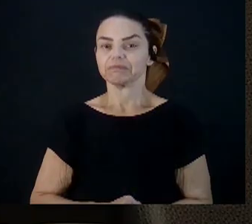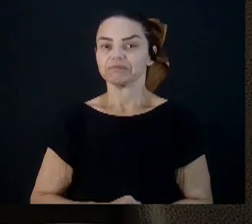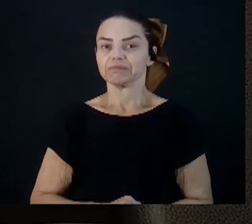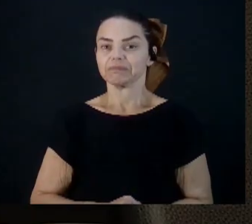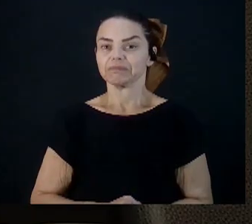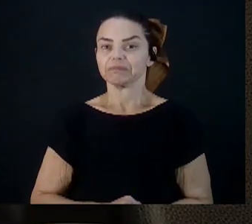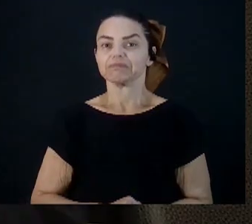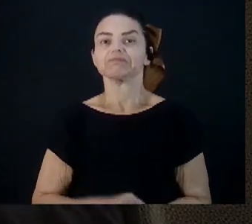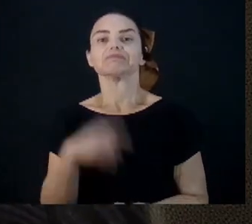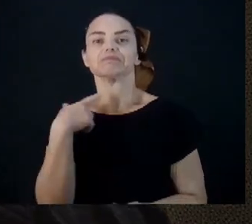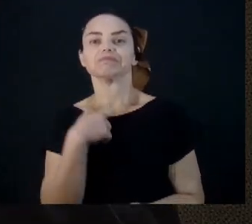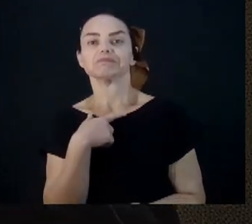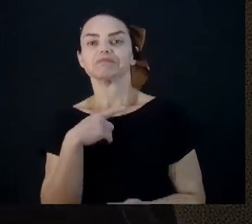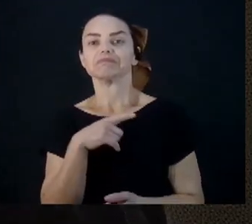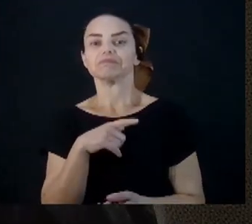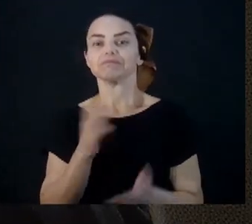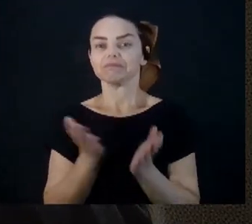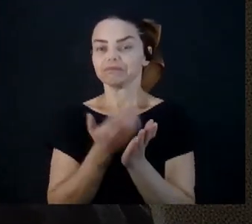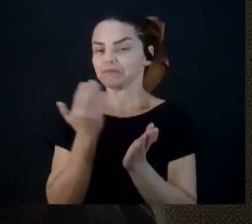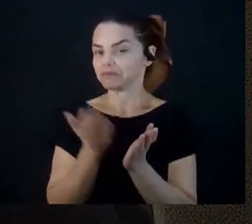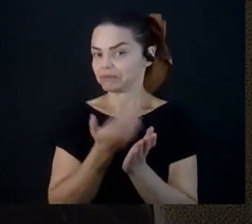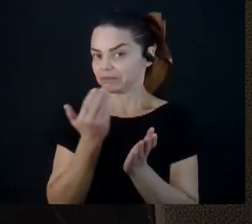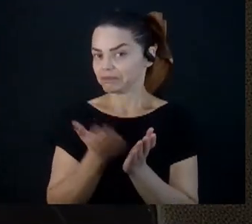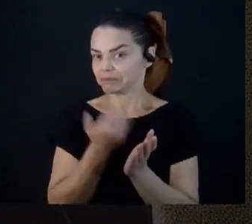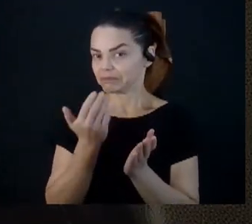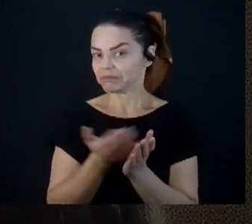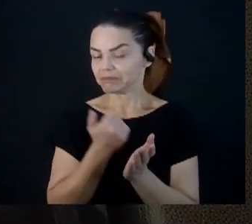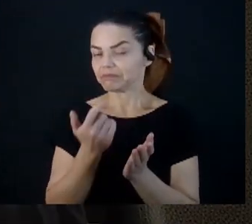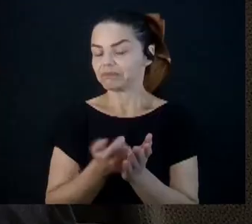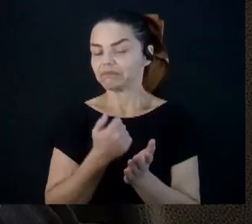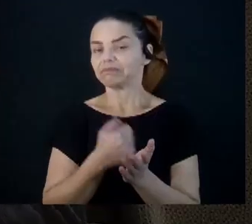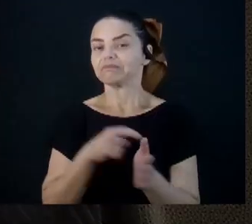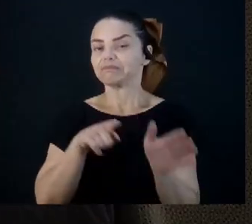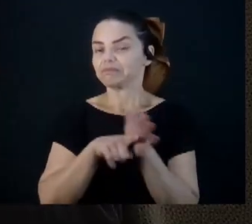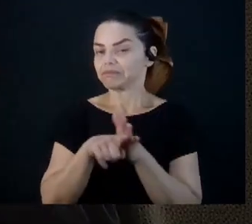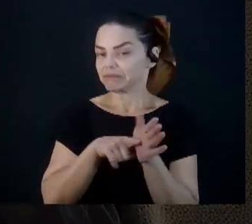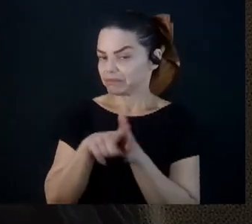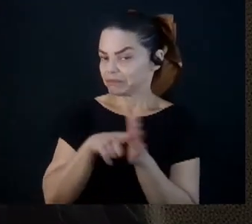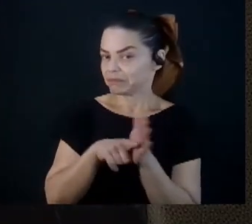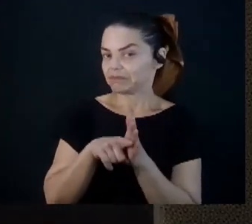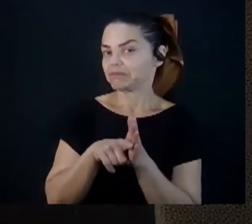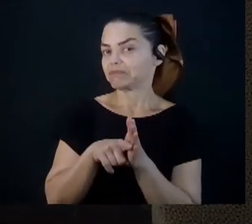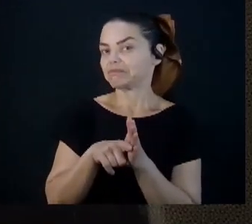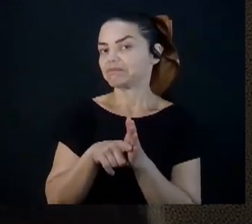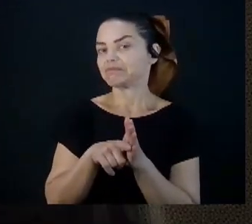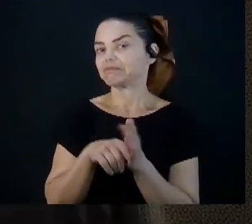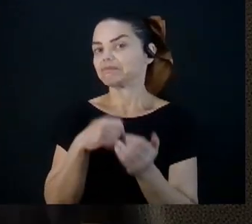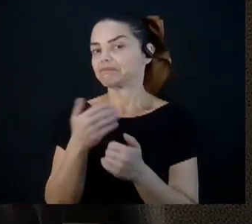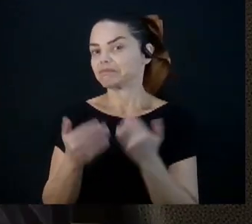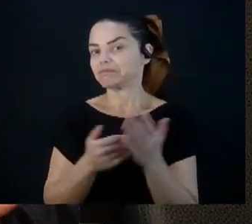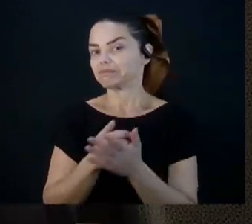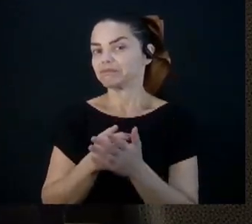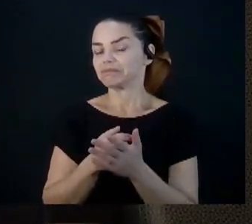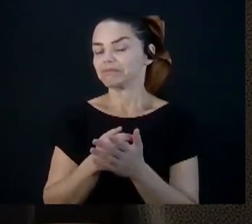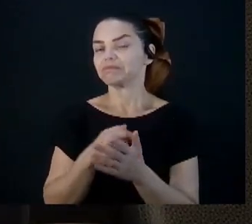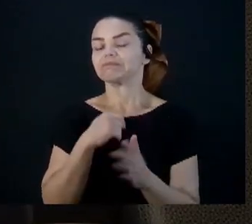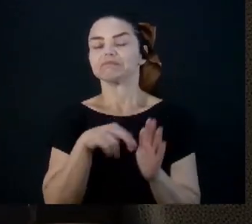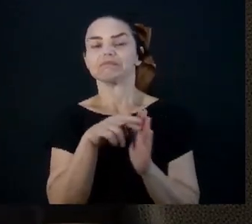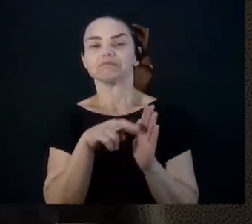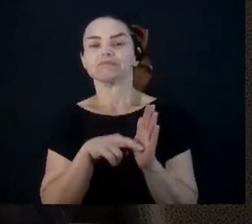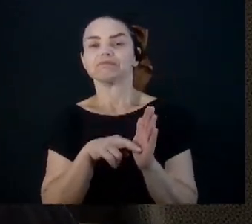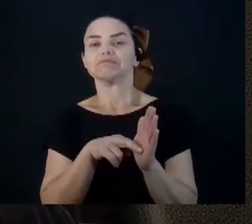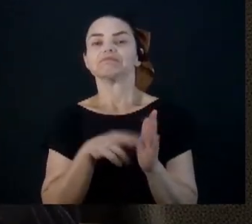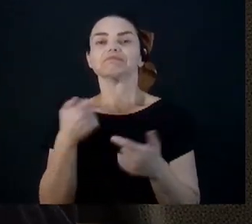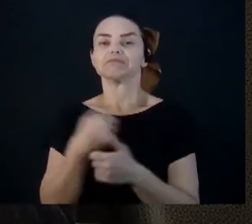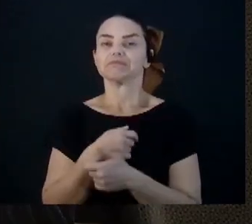Este é um livro que nós estamos pesquisando um pouco qual que é a normativa que define a função